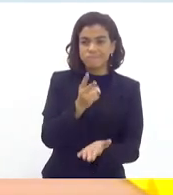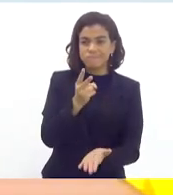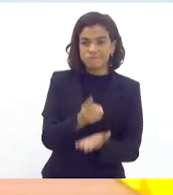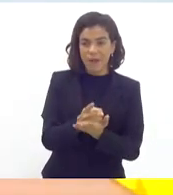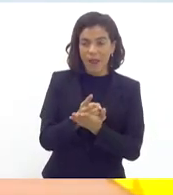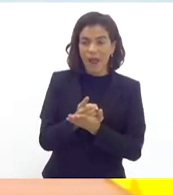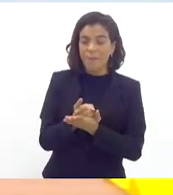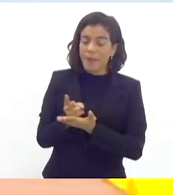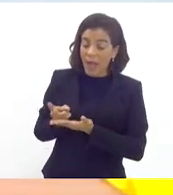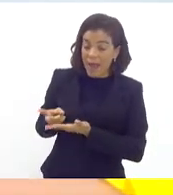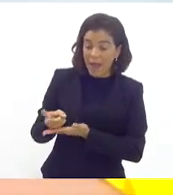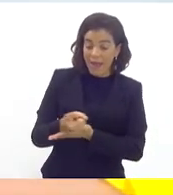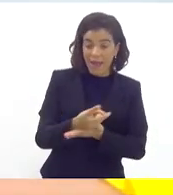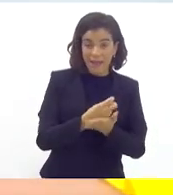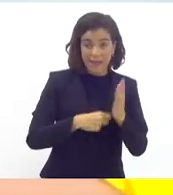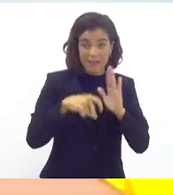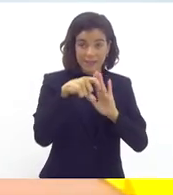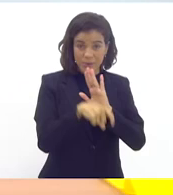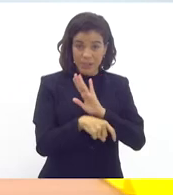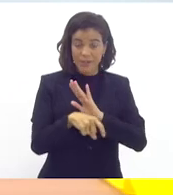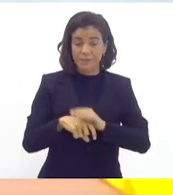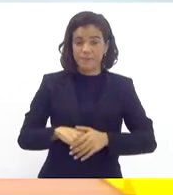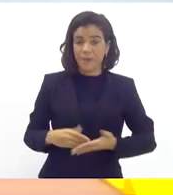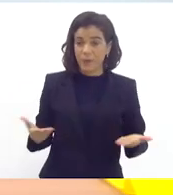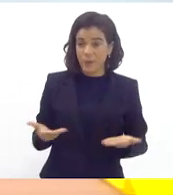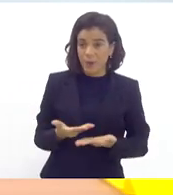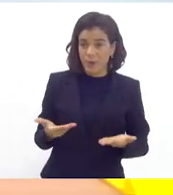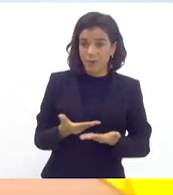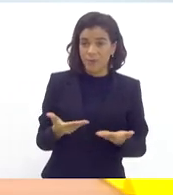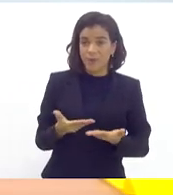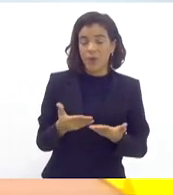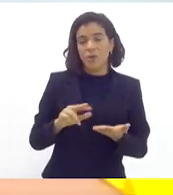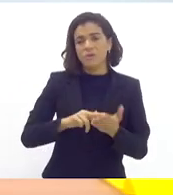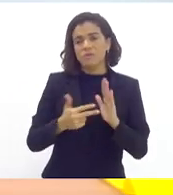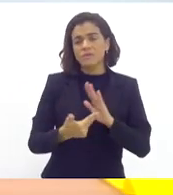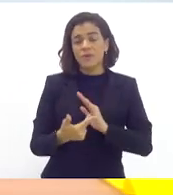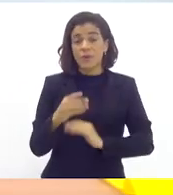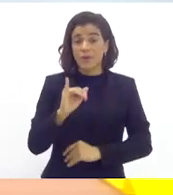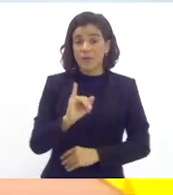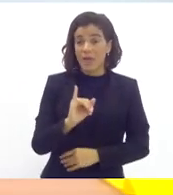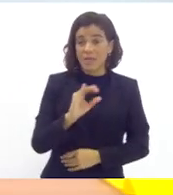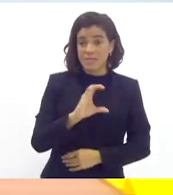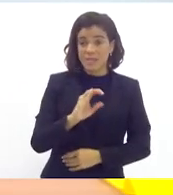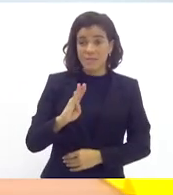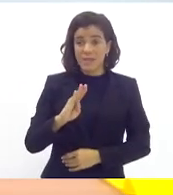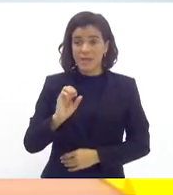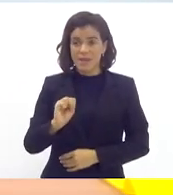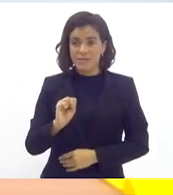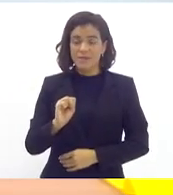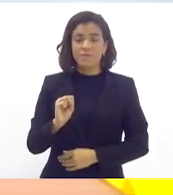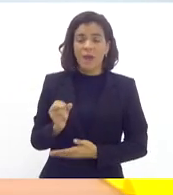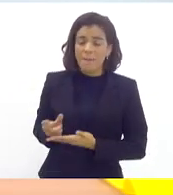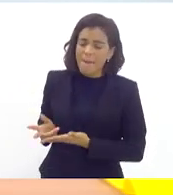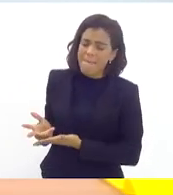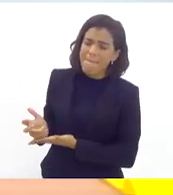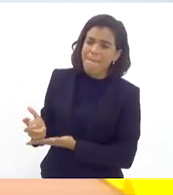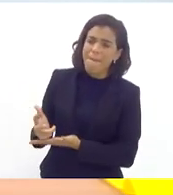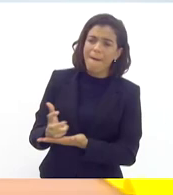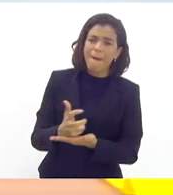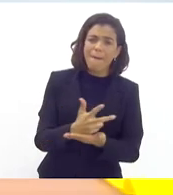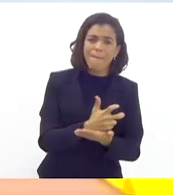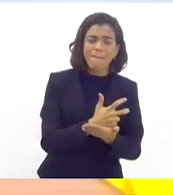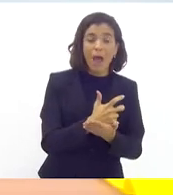tributária atual como proporção do PIB. Ou seja, o IBS, a CBS, o imposto seletivo, vão arrecadar como proporção do